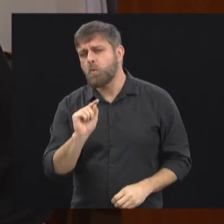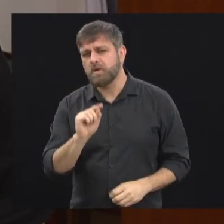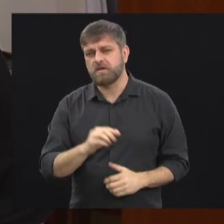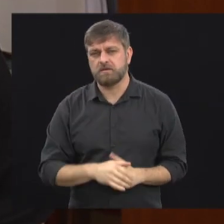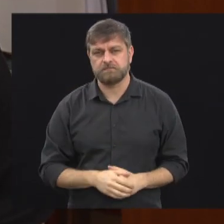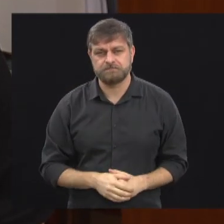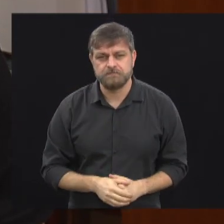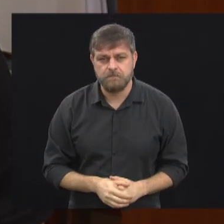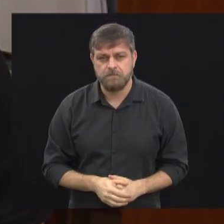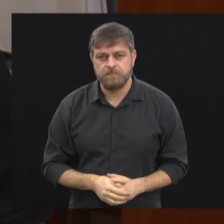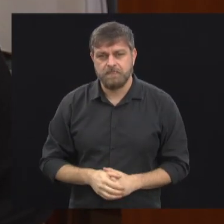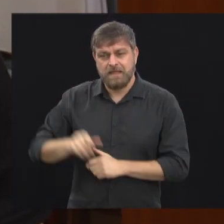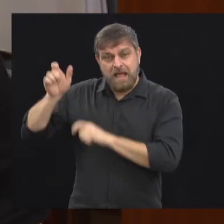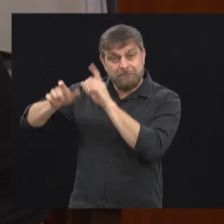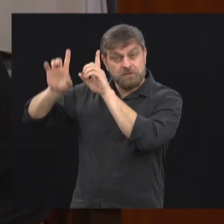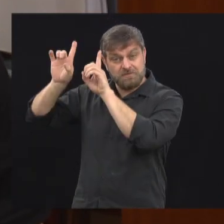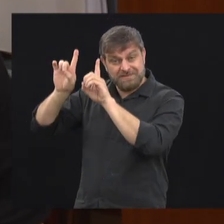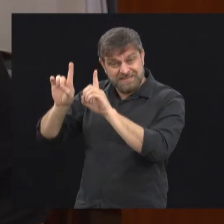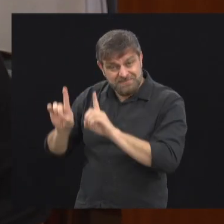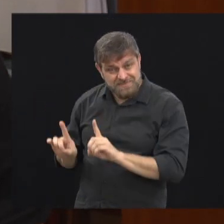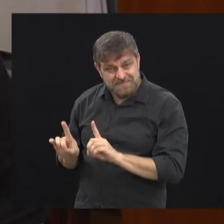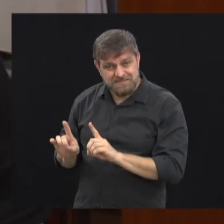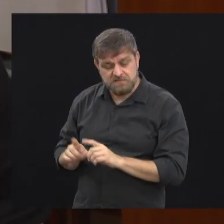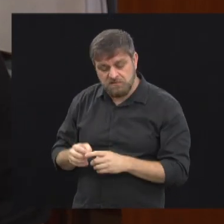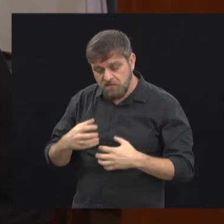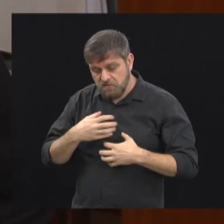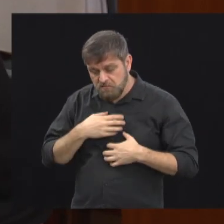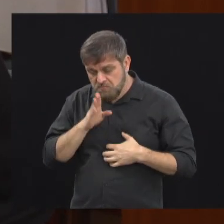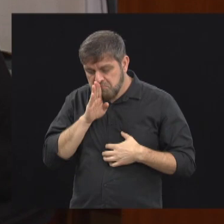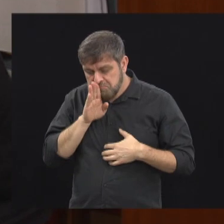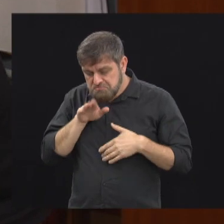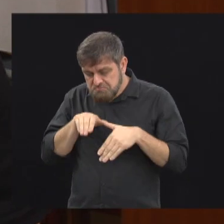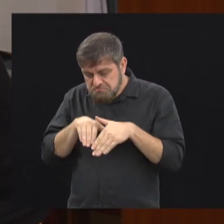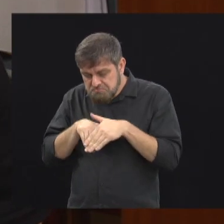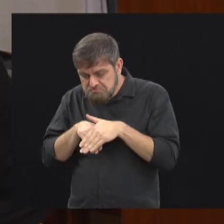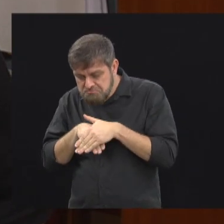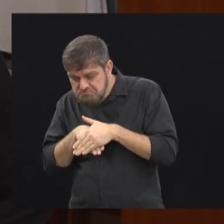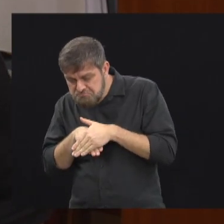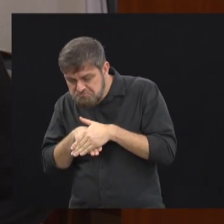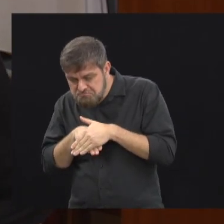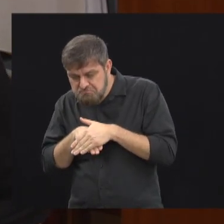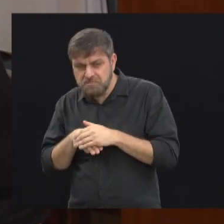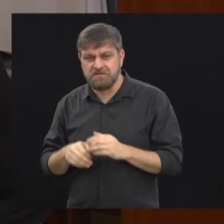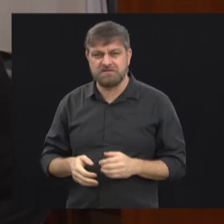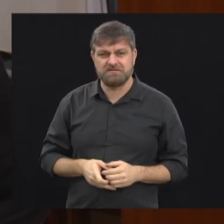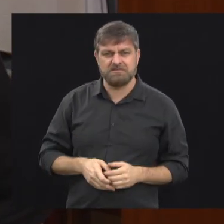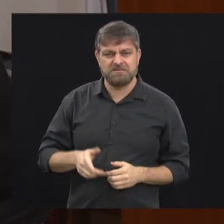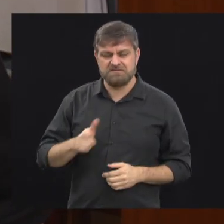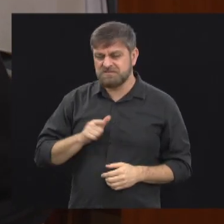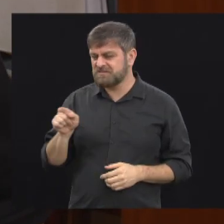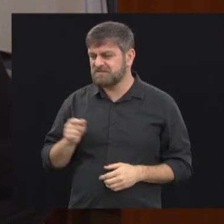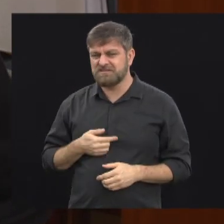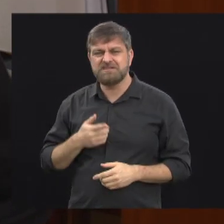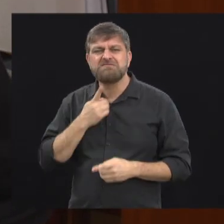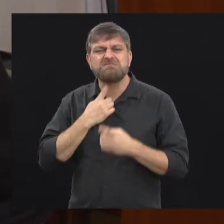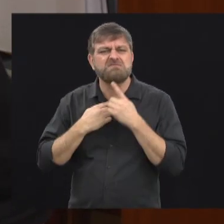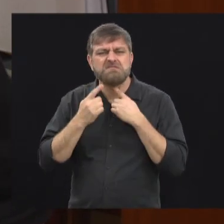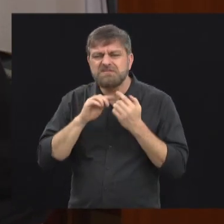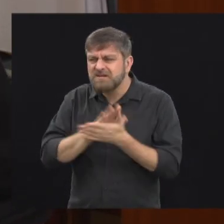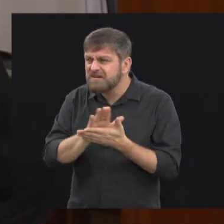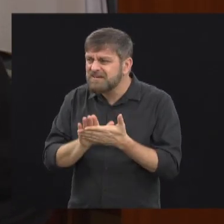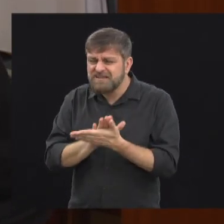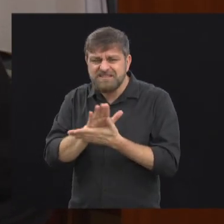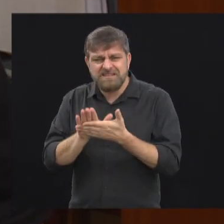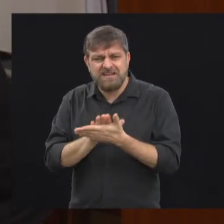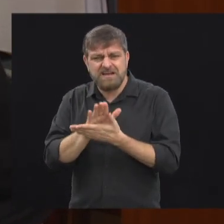percebíamos eram as pessoas com deficiência muito apáticas, né? Às vezes até sem iniciativa, porque